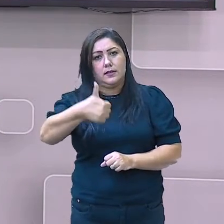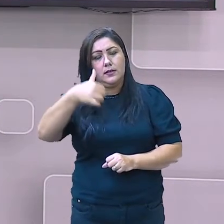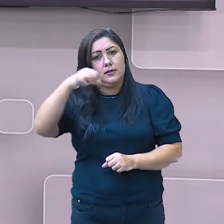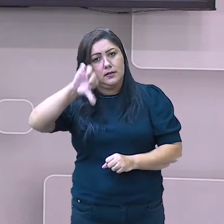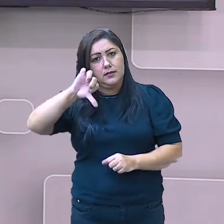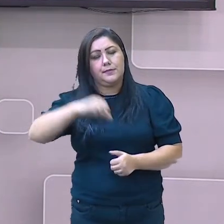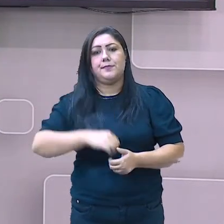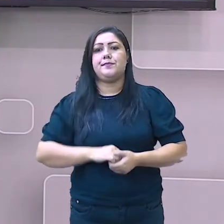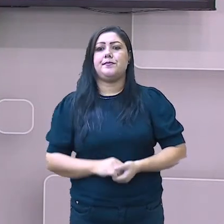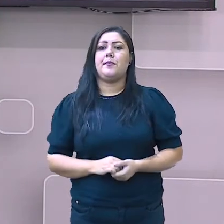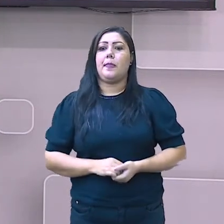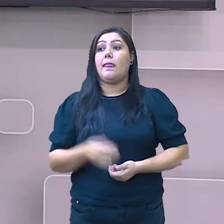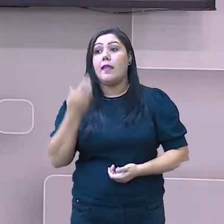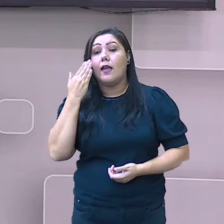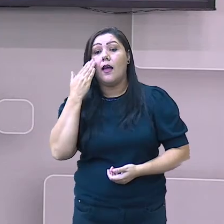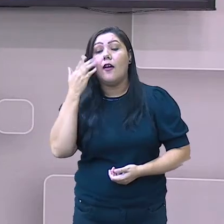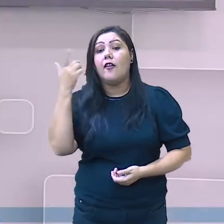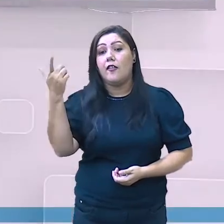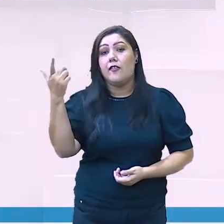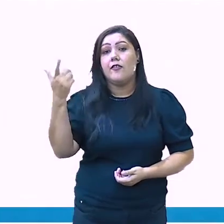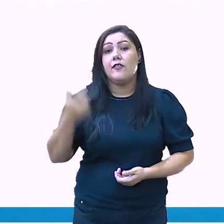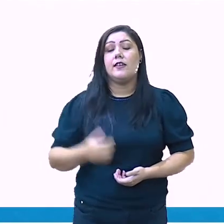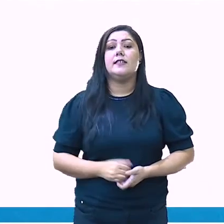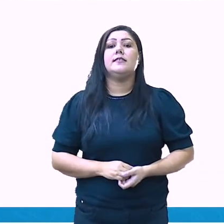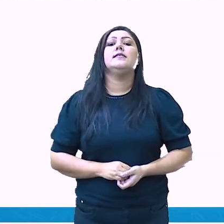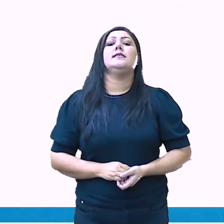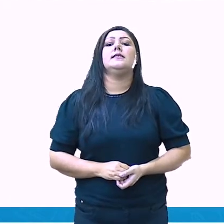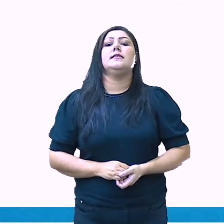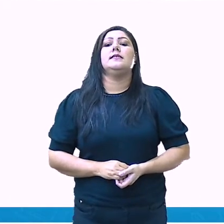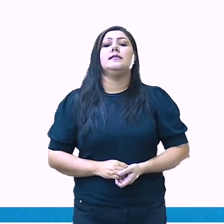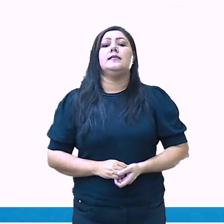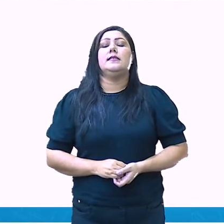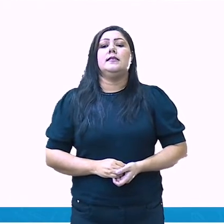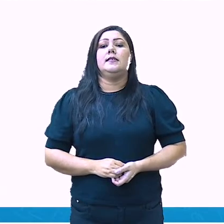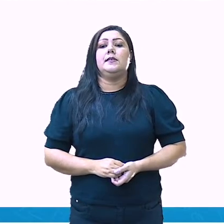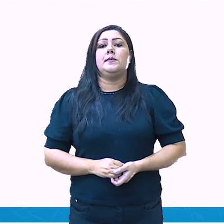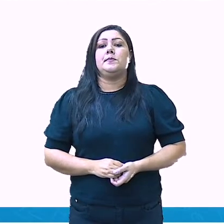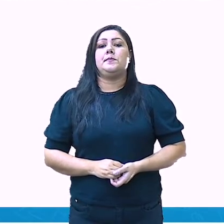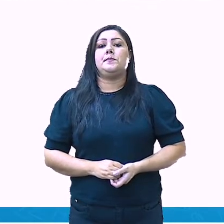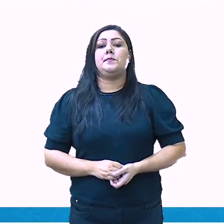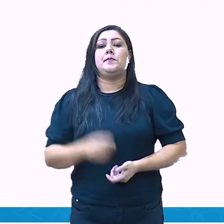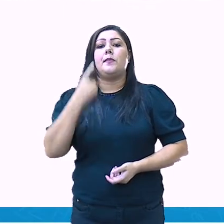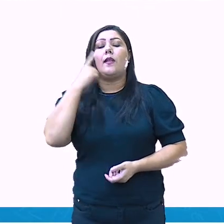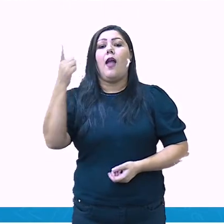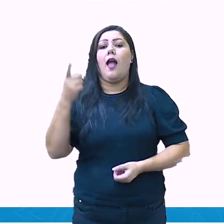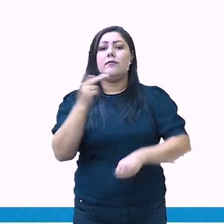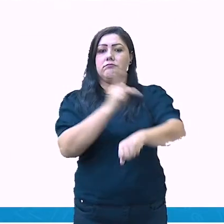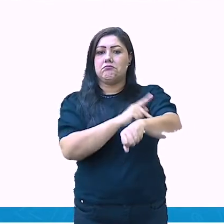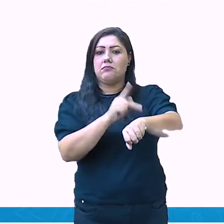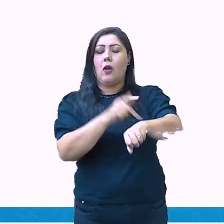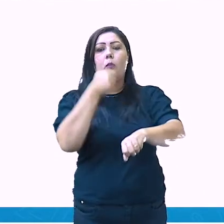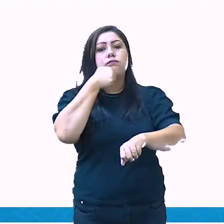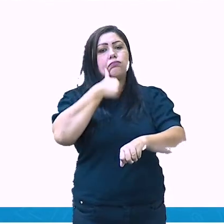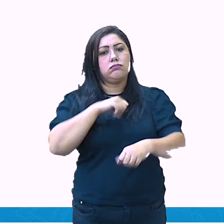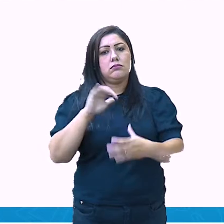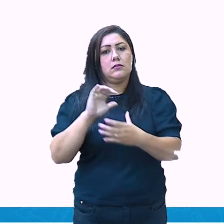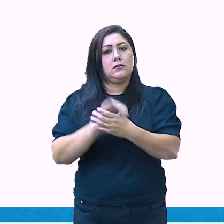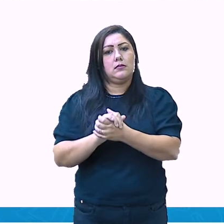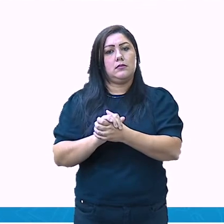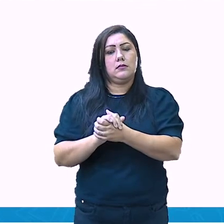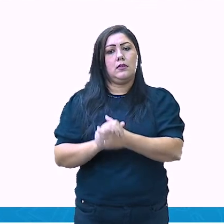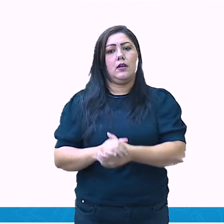1919. Aqui no quadro, nós podemos ver a pedagoga, a esposa de Lenin,